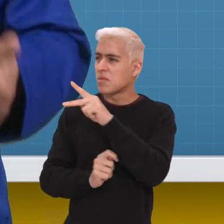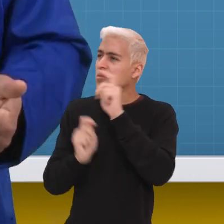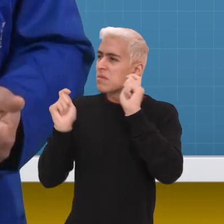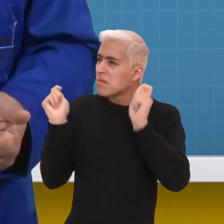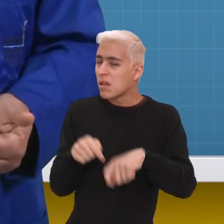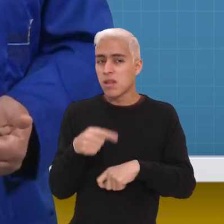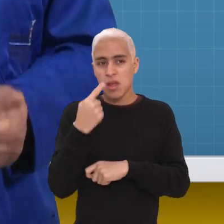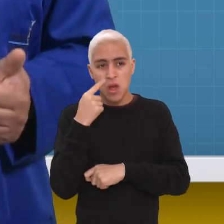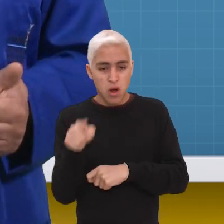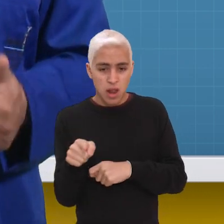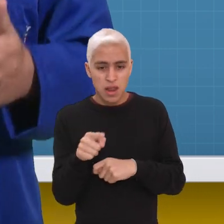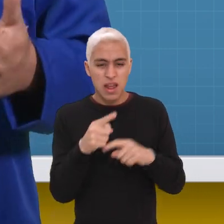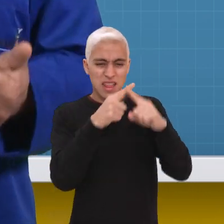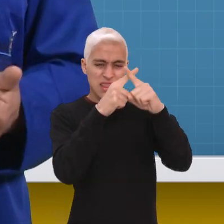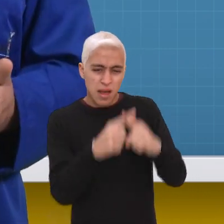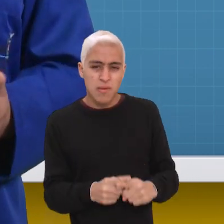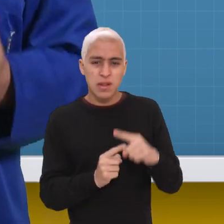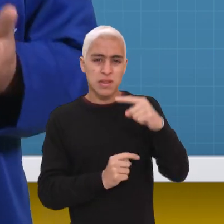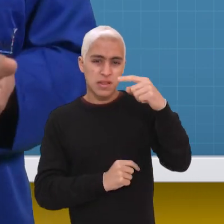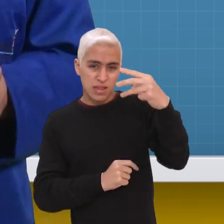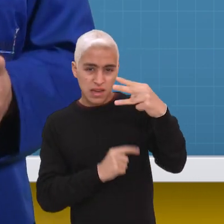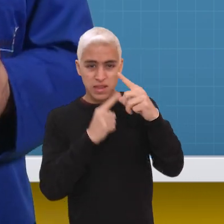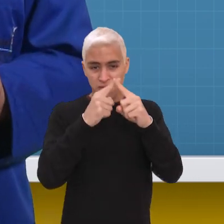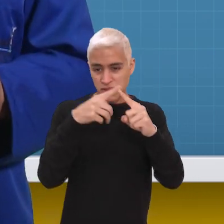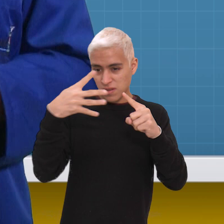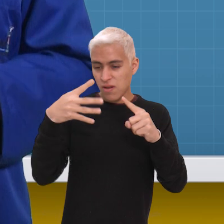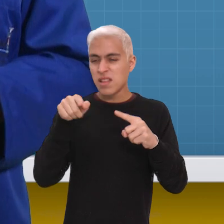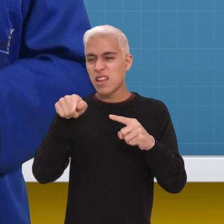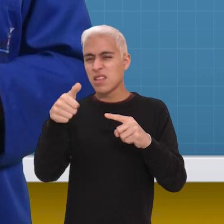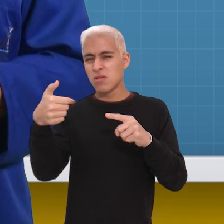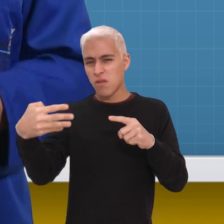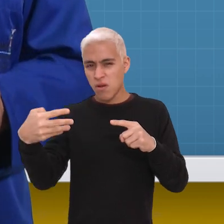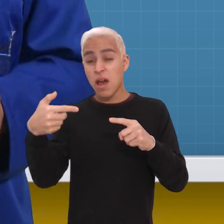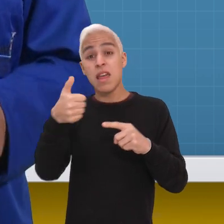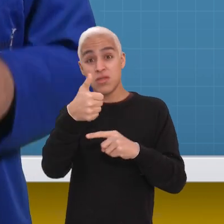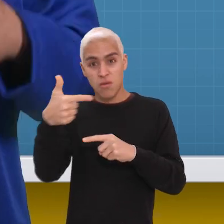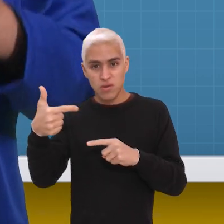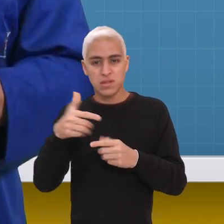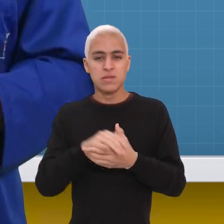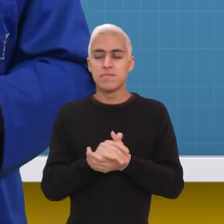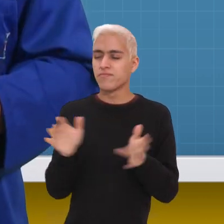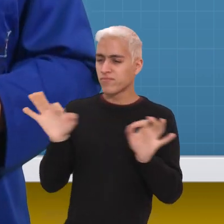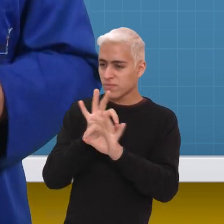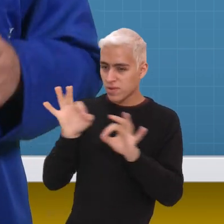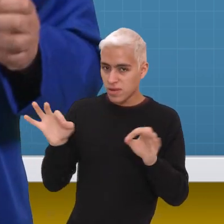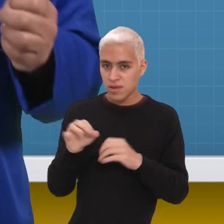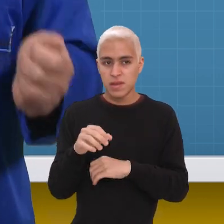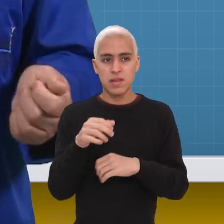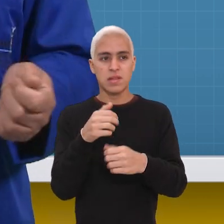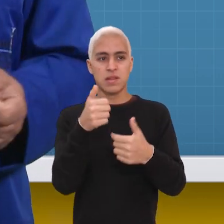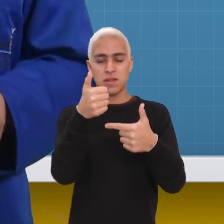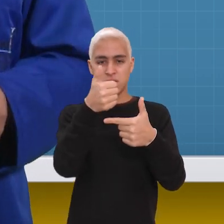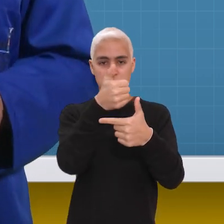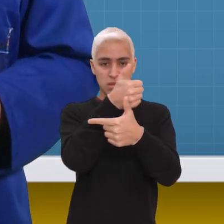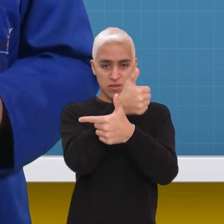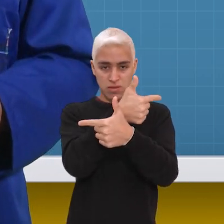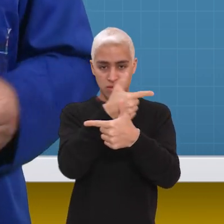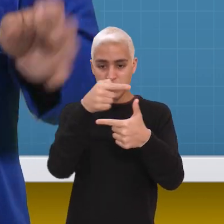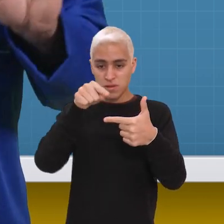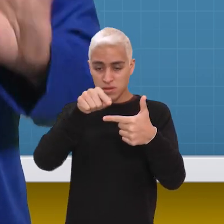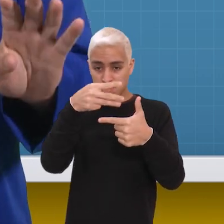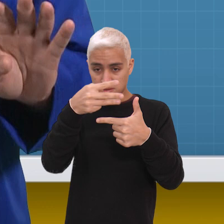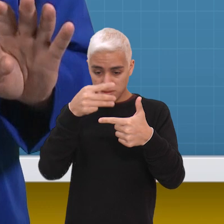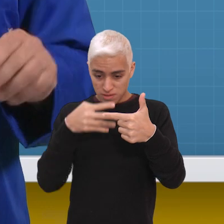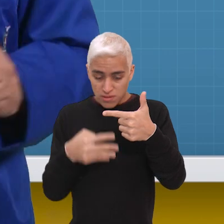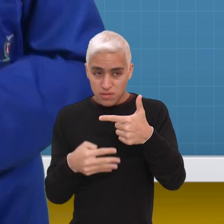professor, consigo. Lá na tabuada do 3, 3 vezes 4 dá 12. Ótimo! Então 12 dividido por 3